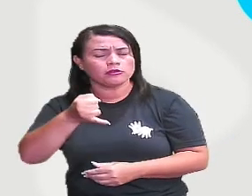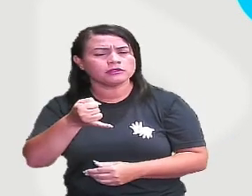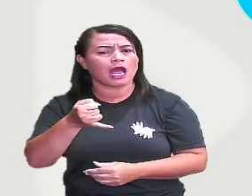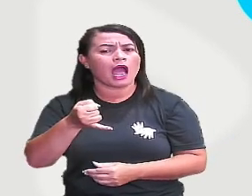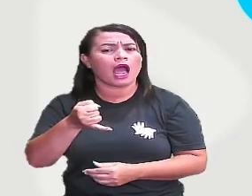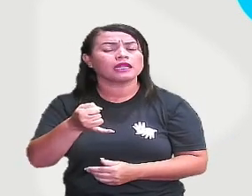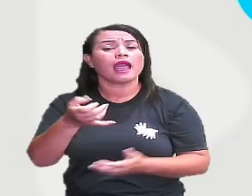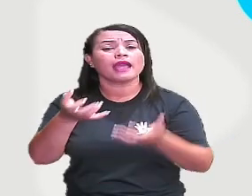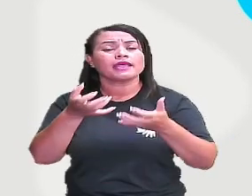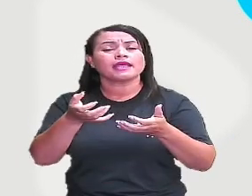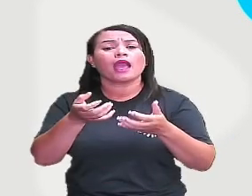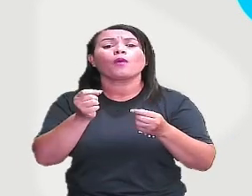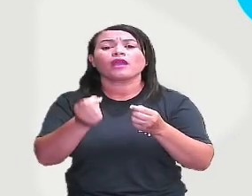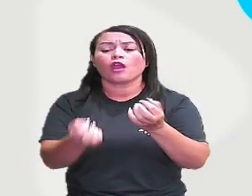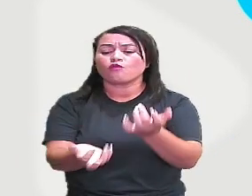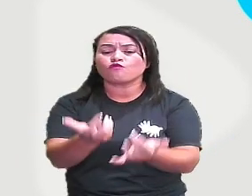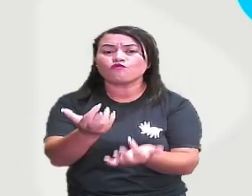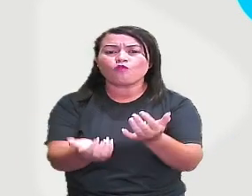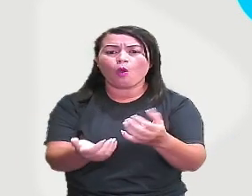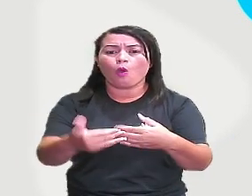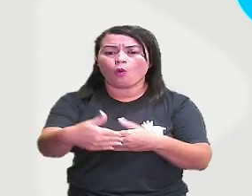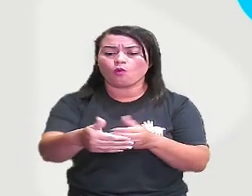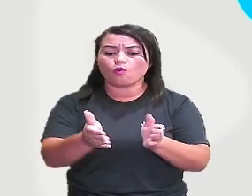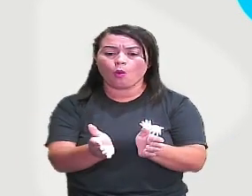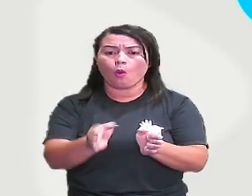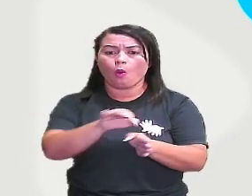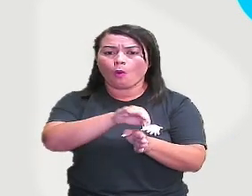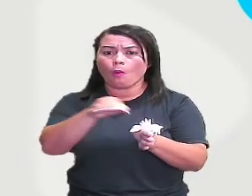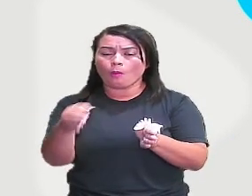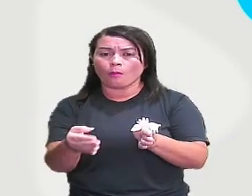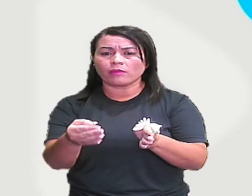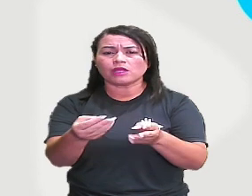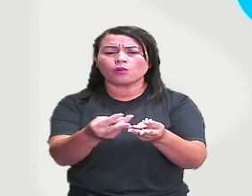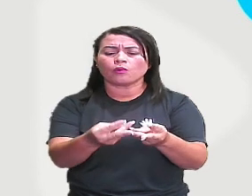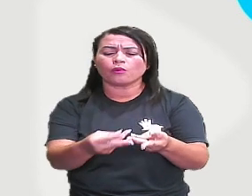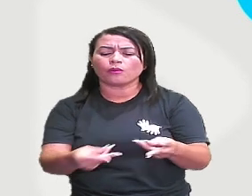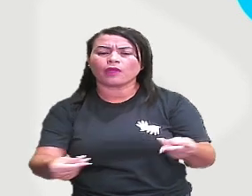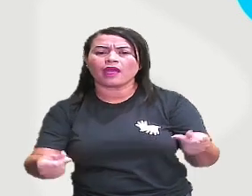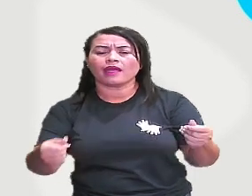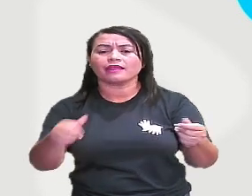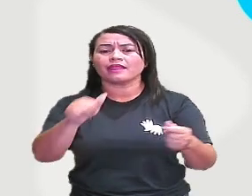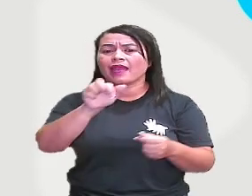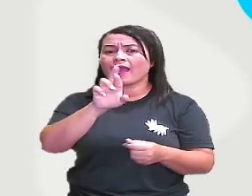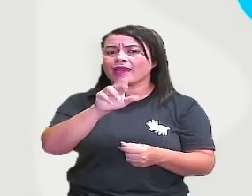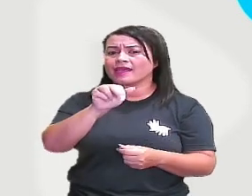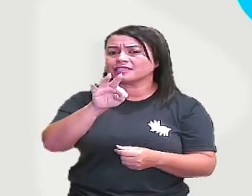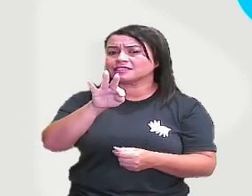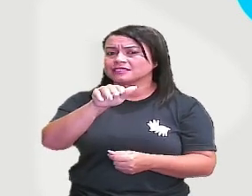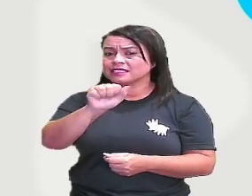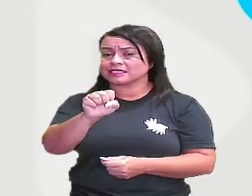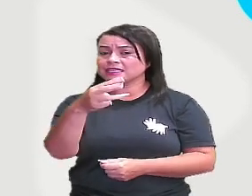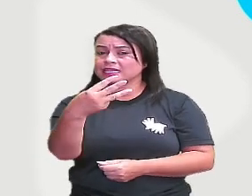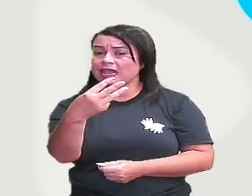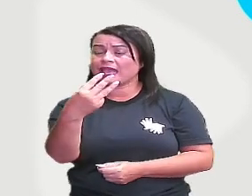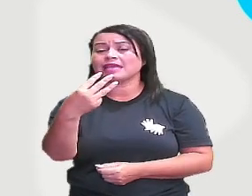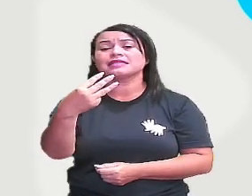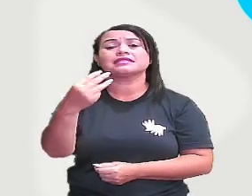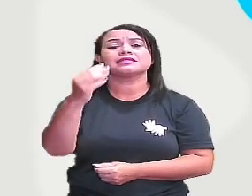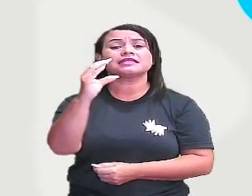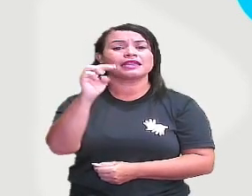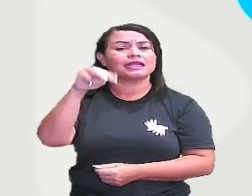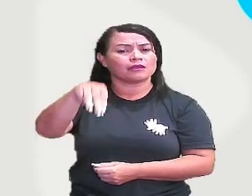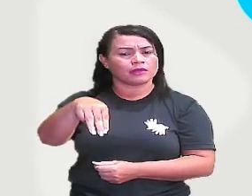derreter um cubo de cobre de aresta de 3 centímetros, um cubo de alumínio de aresta